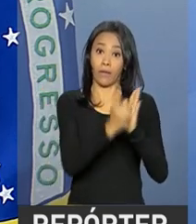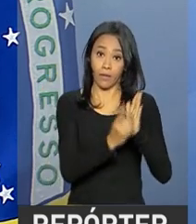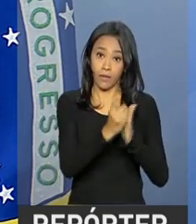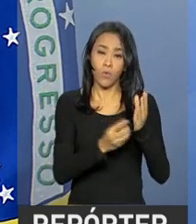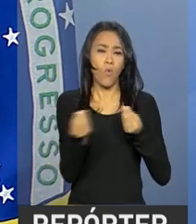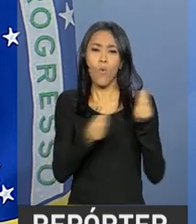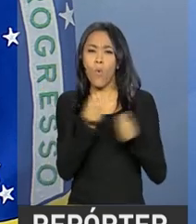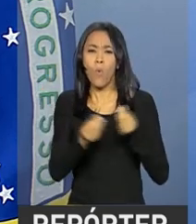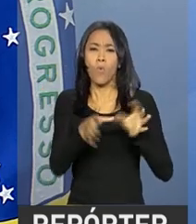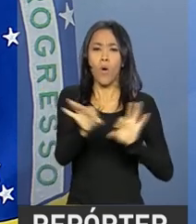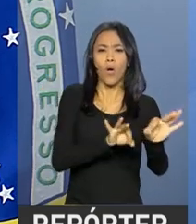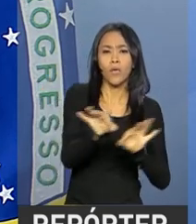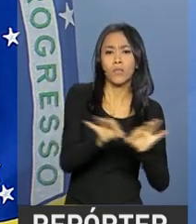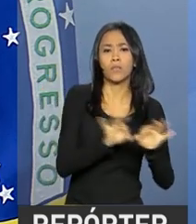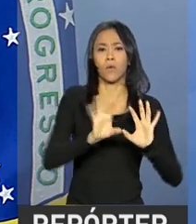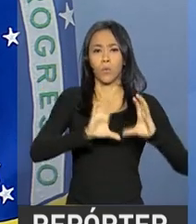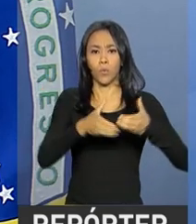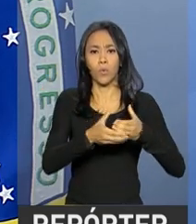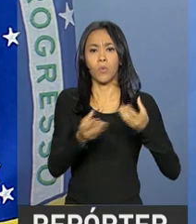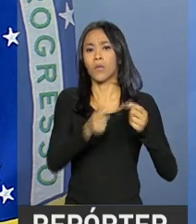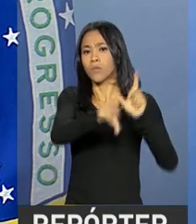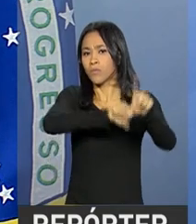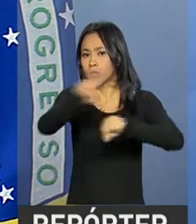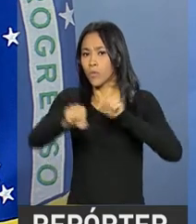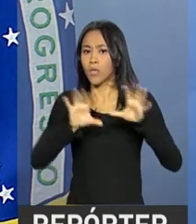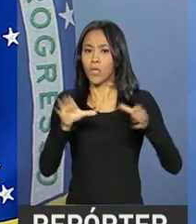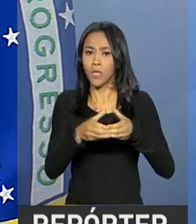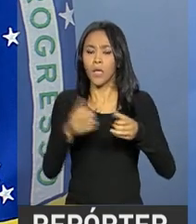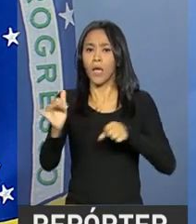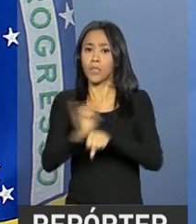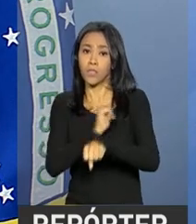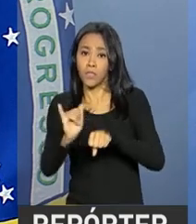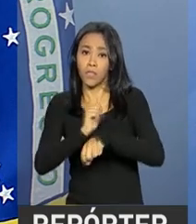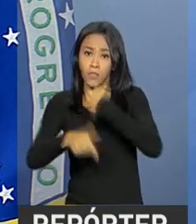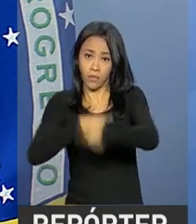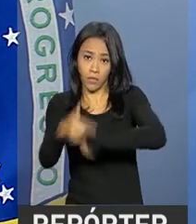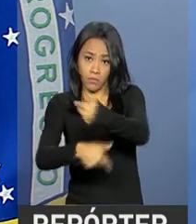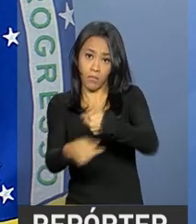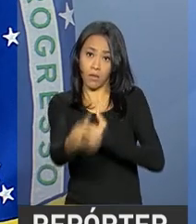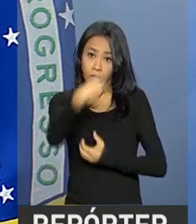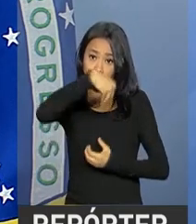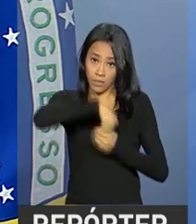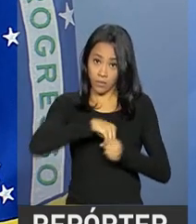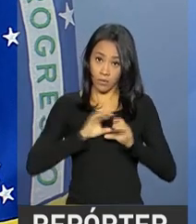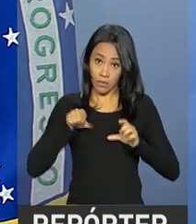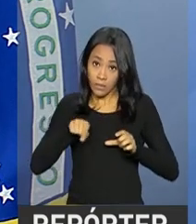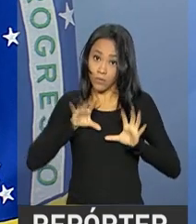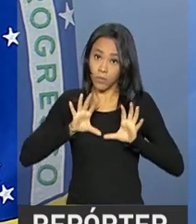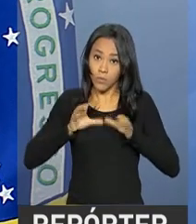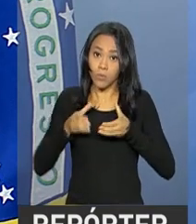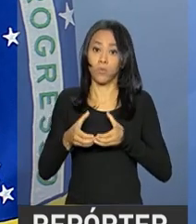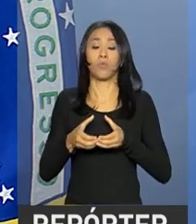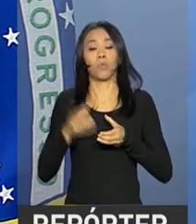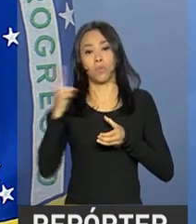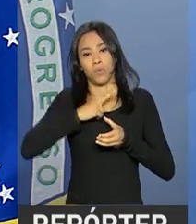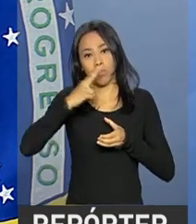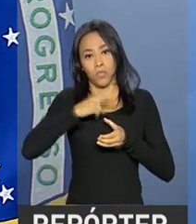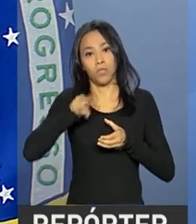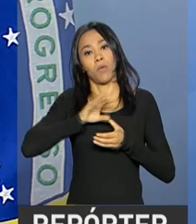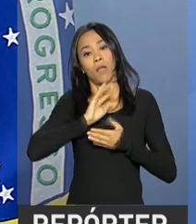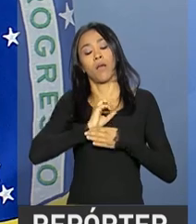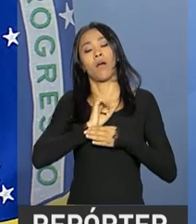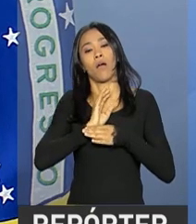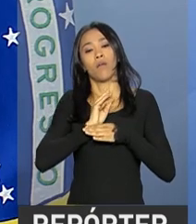as competências e as normas de funcionamento do Comitê Federal de Assistência Emergencial para o acolhimento